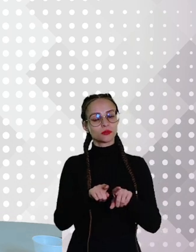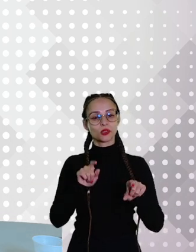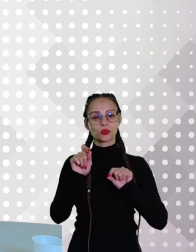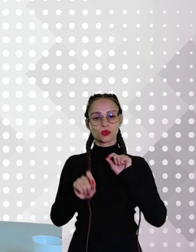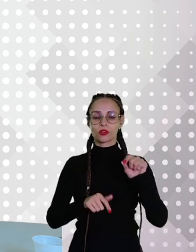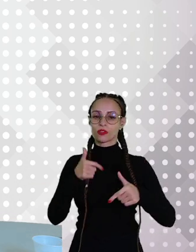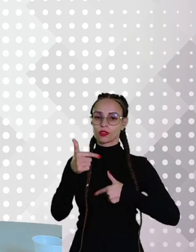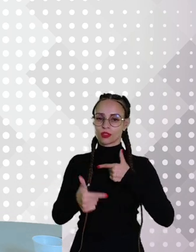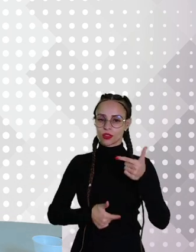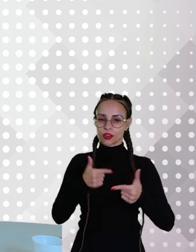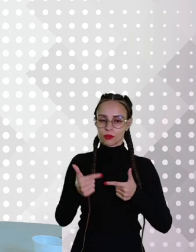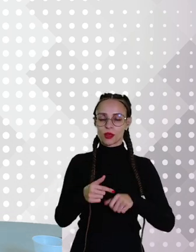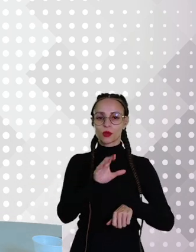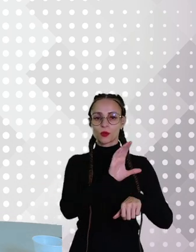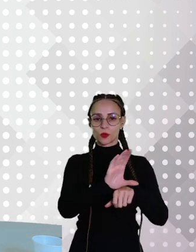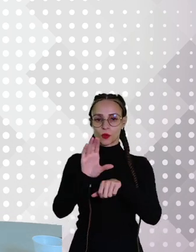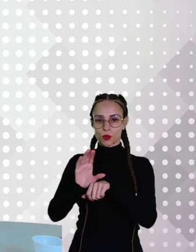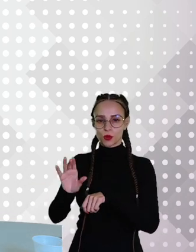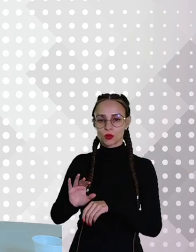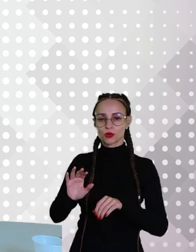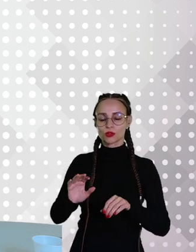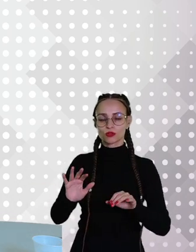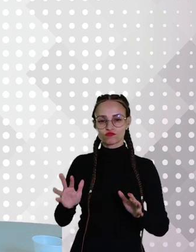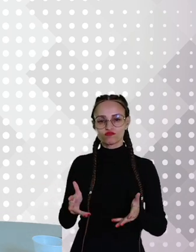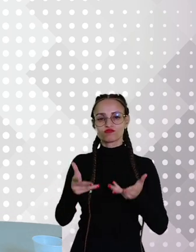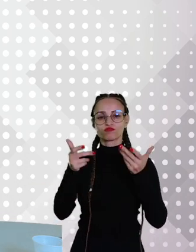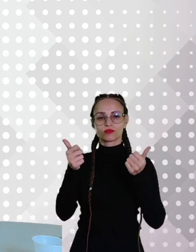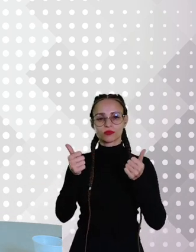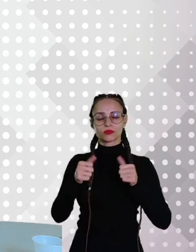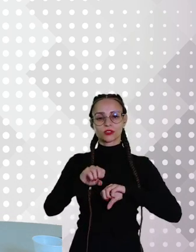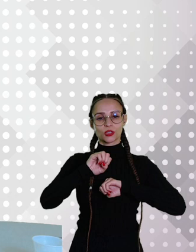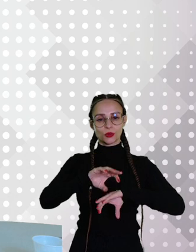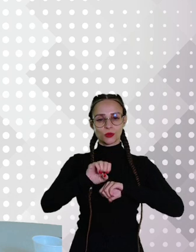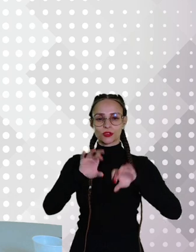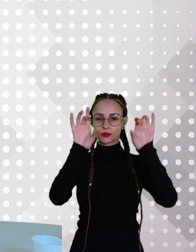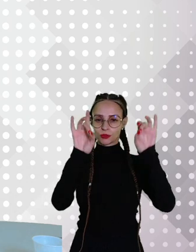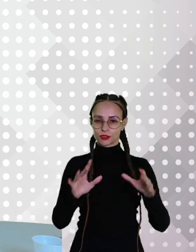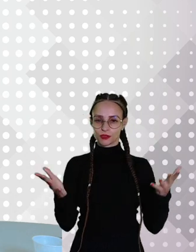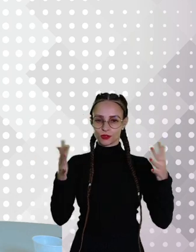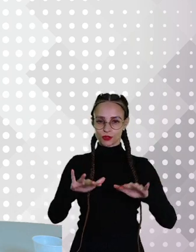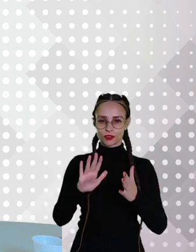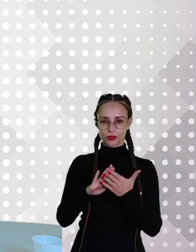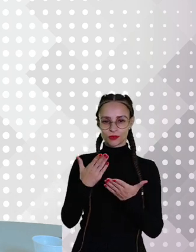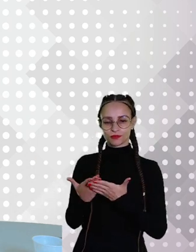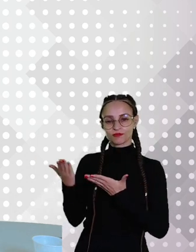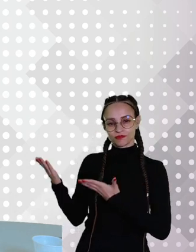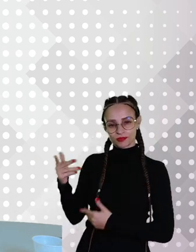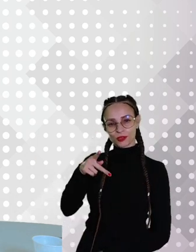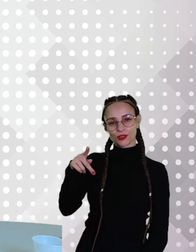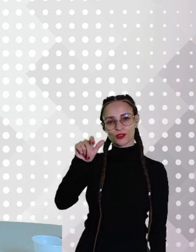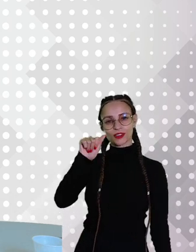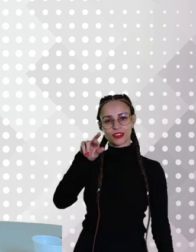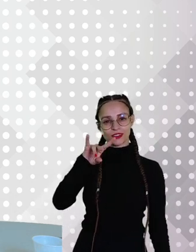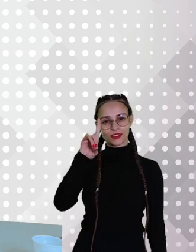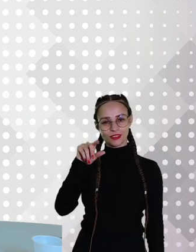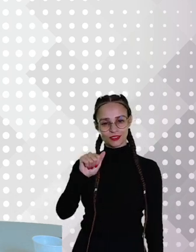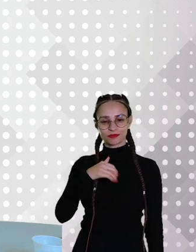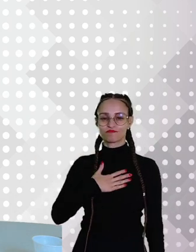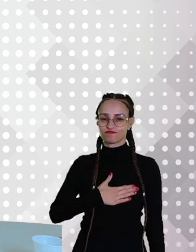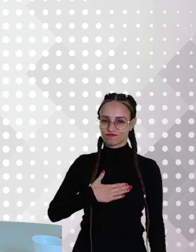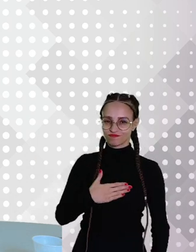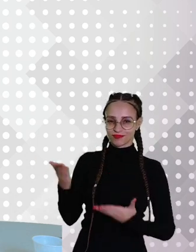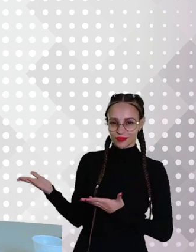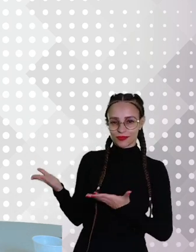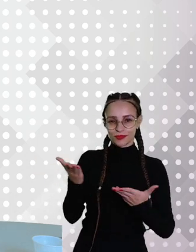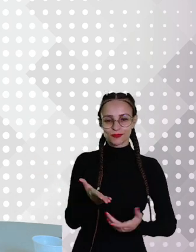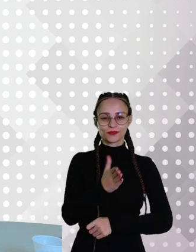nos cursos e aperfeiçoamento na área da educação especial, inclusive escolar. Professora Adriana, é uma imensa alegria recebê-la aqui na